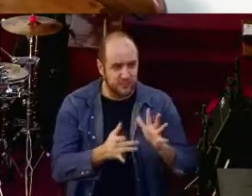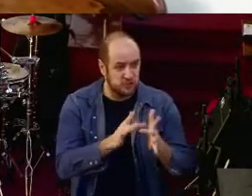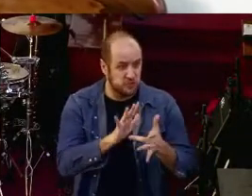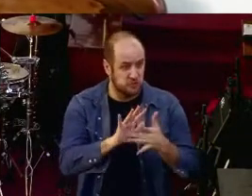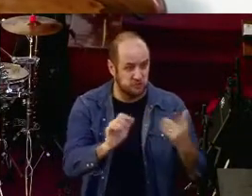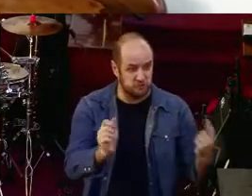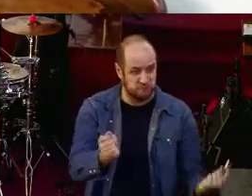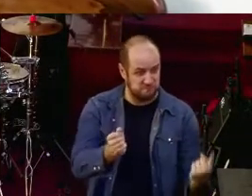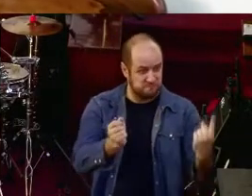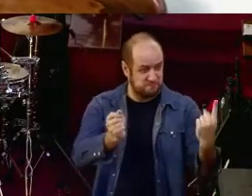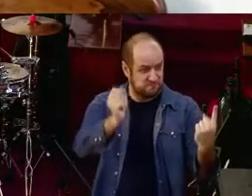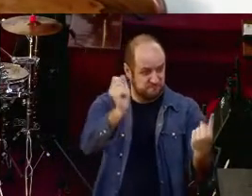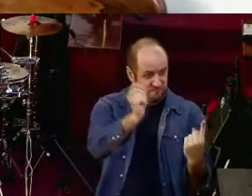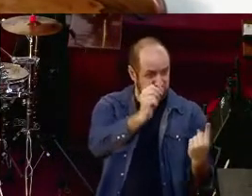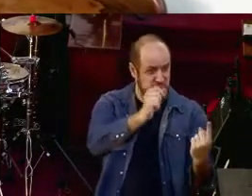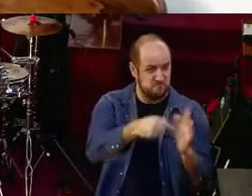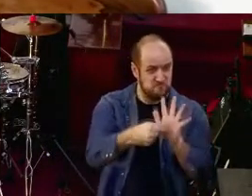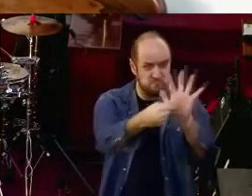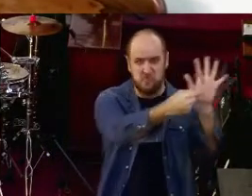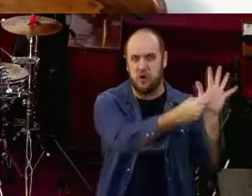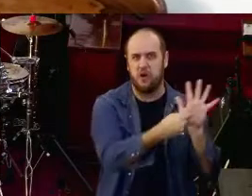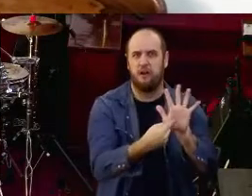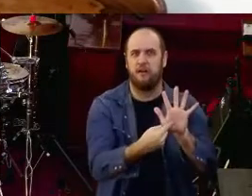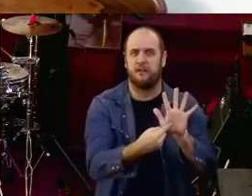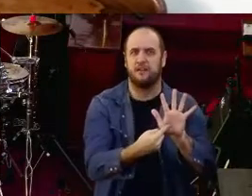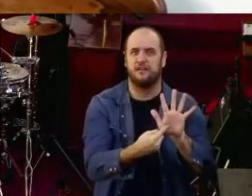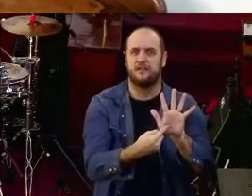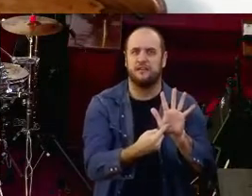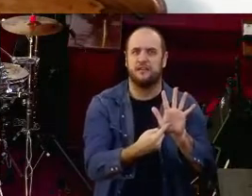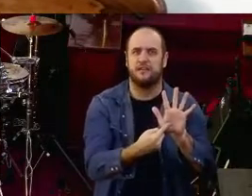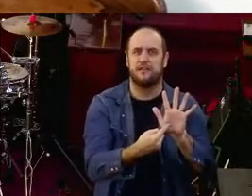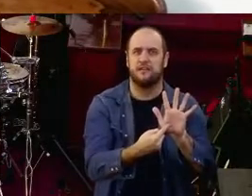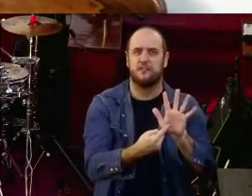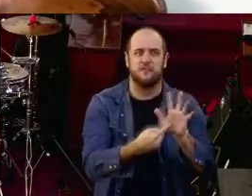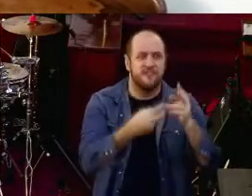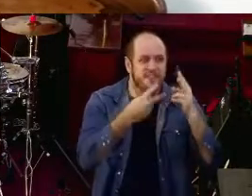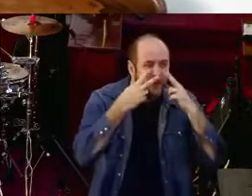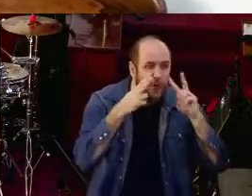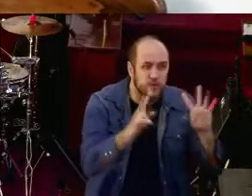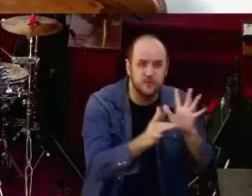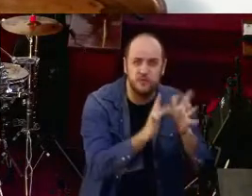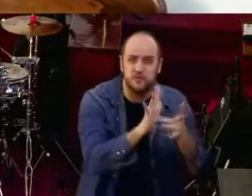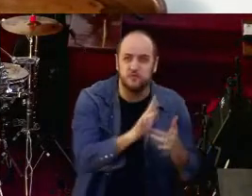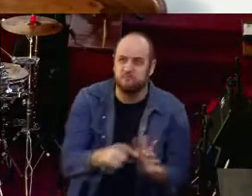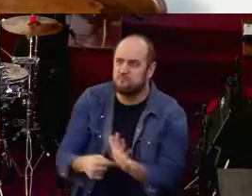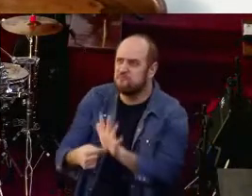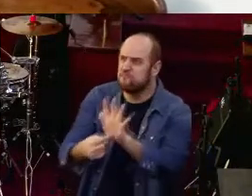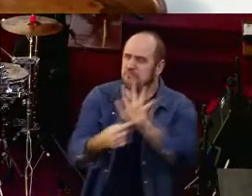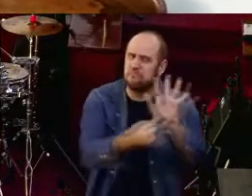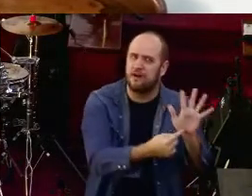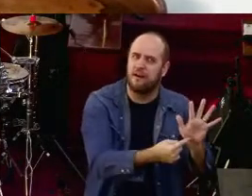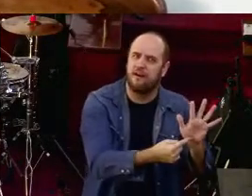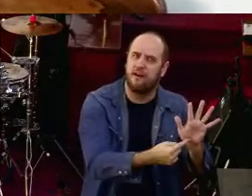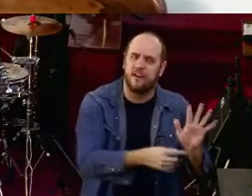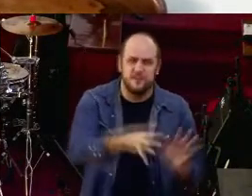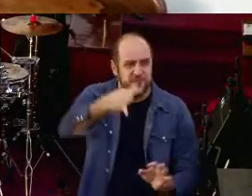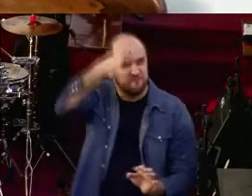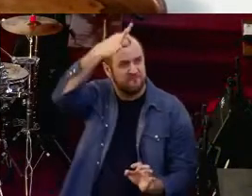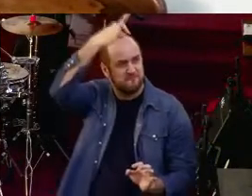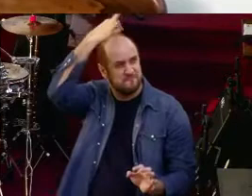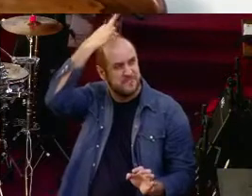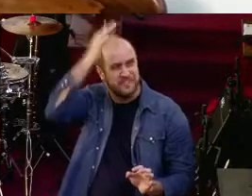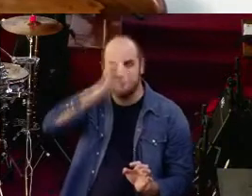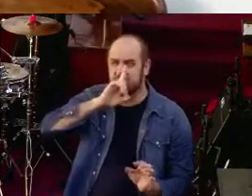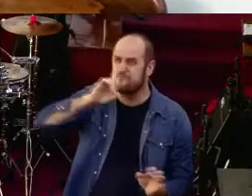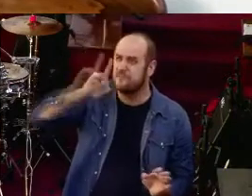Jesus, da proeminência do Filho de Deus, do testemunho do Pai e do Espírito.